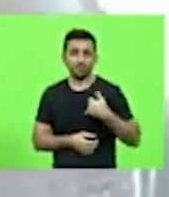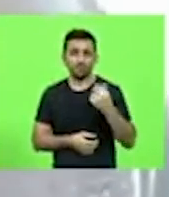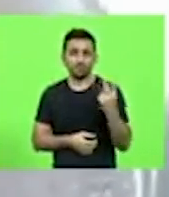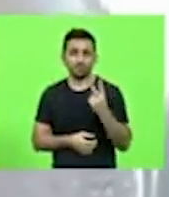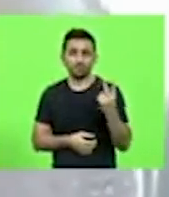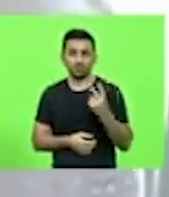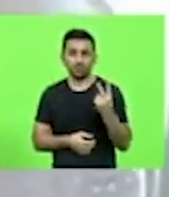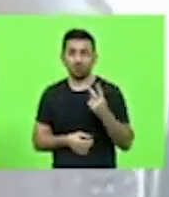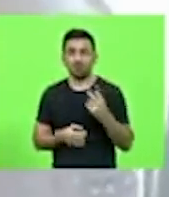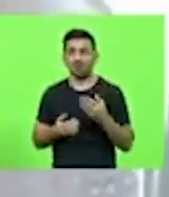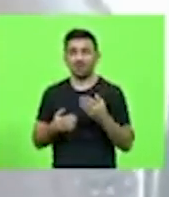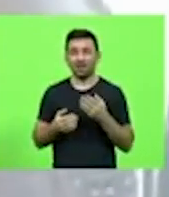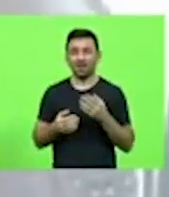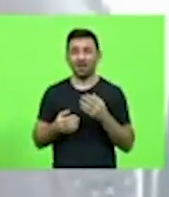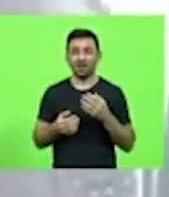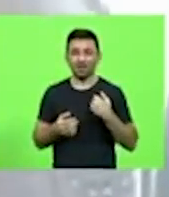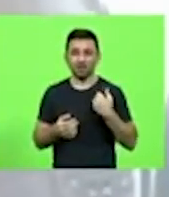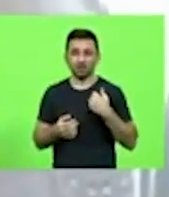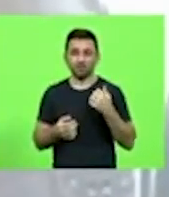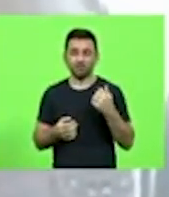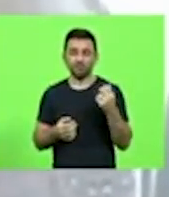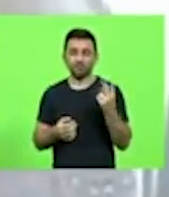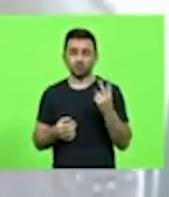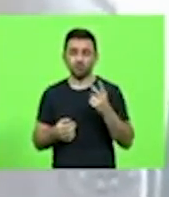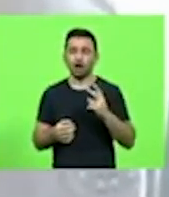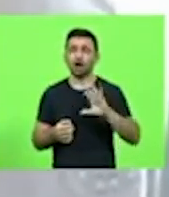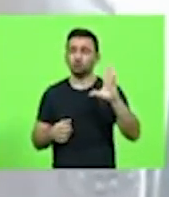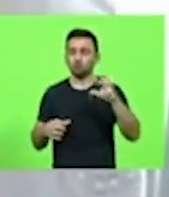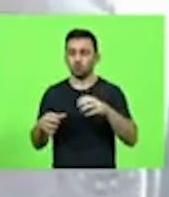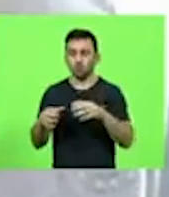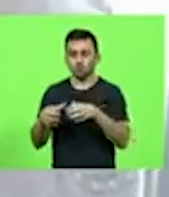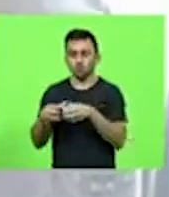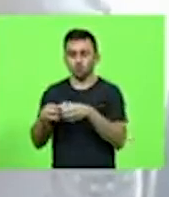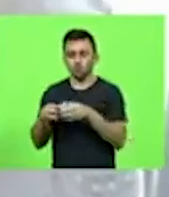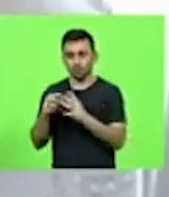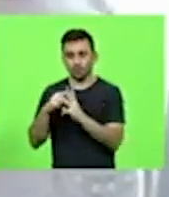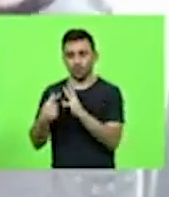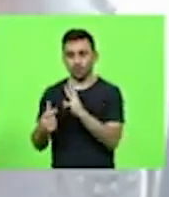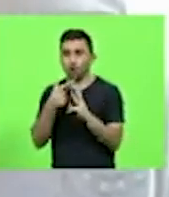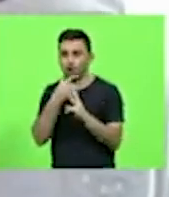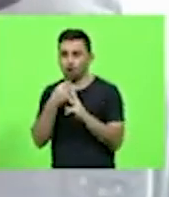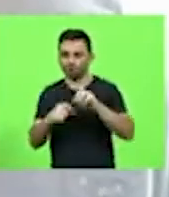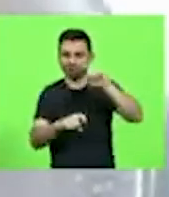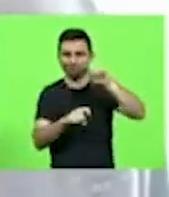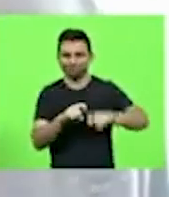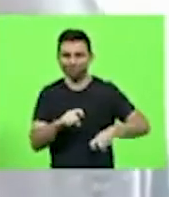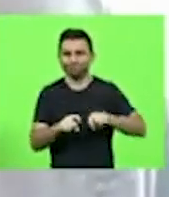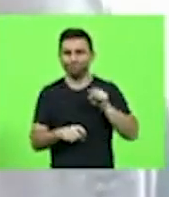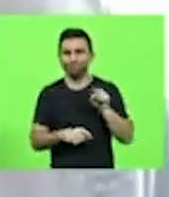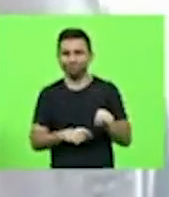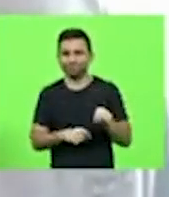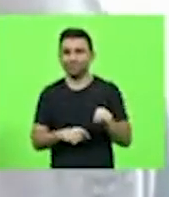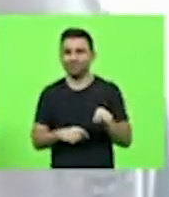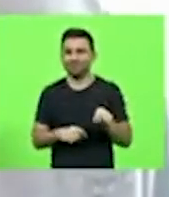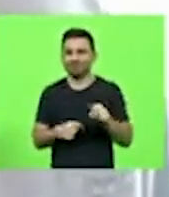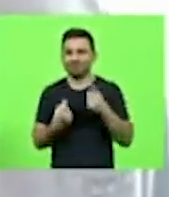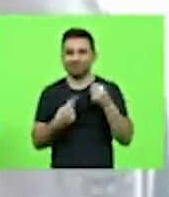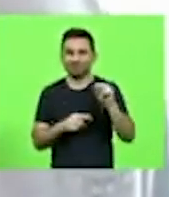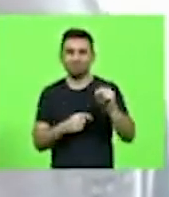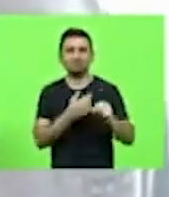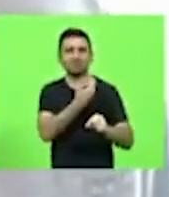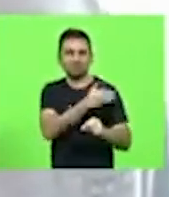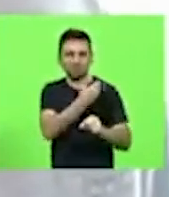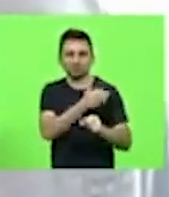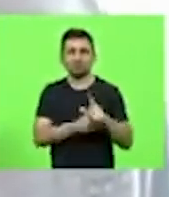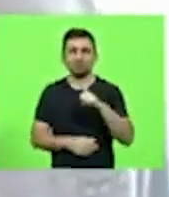foi estuprado coletivamente, praticado por 3 outros homens, homofóbicos, claro. Além disso, a